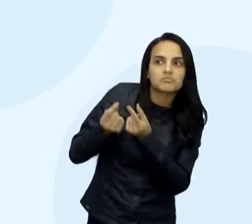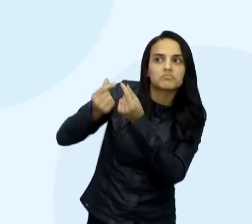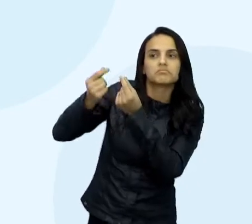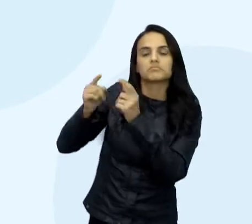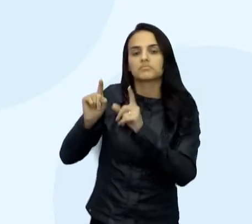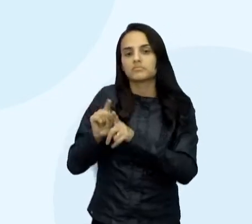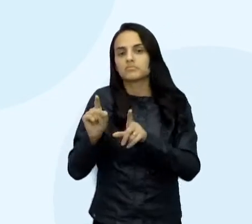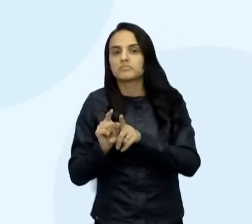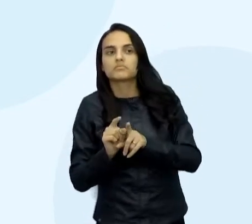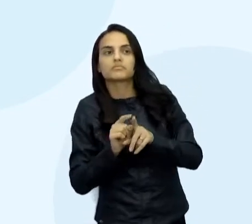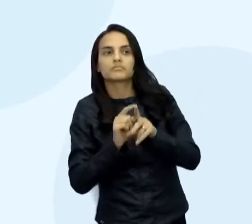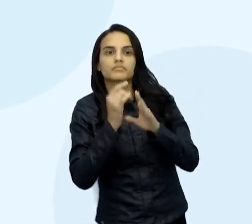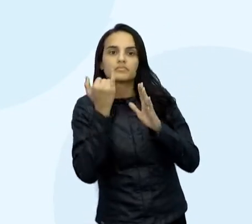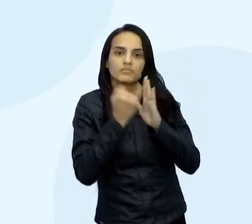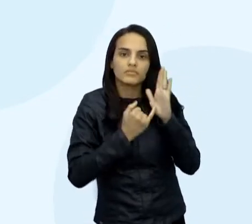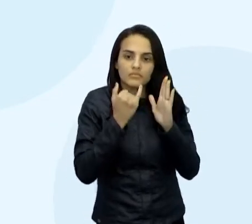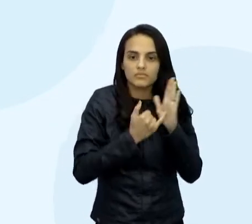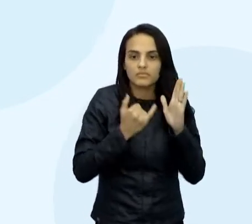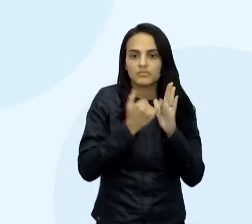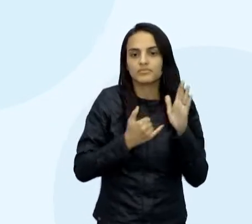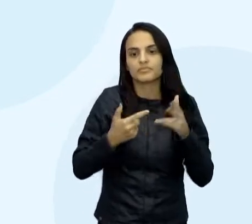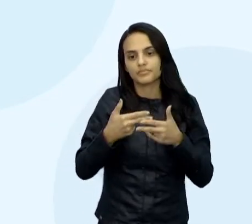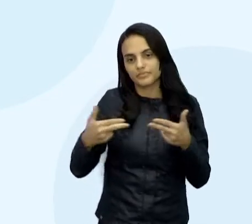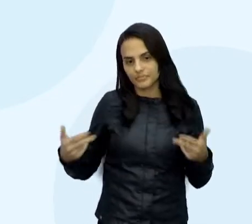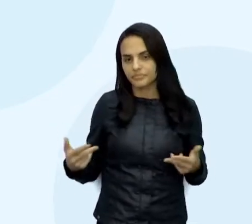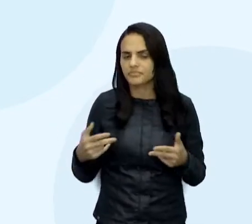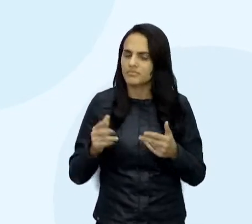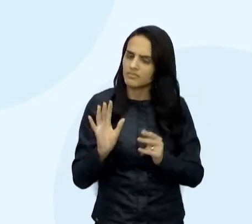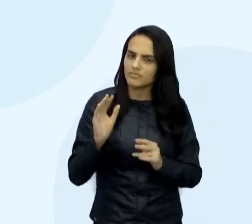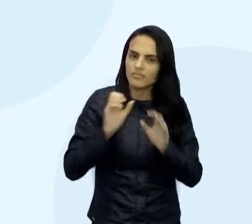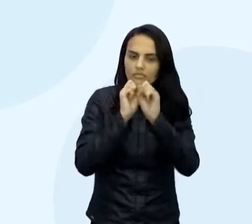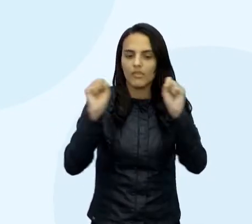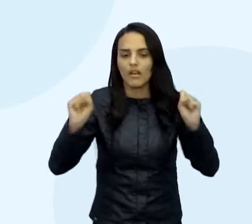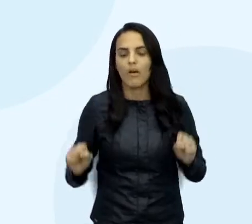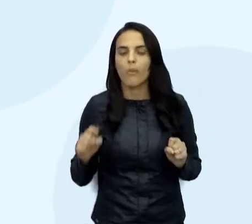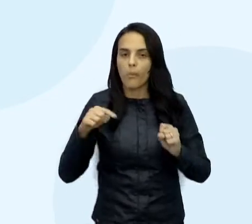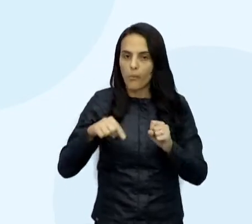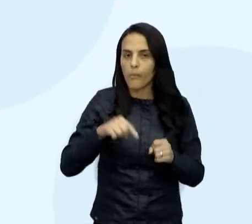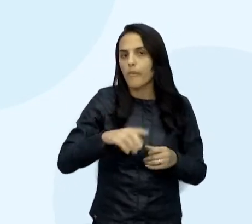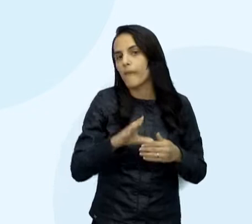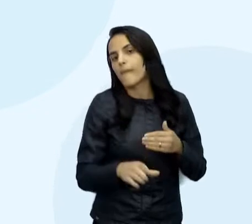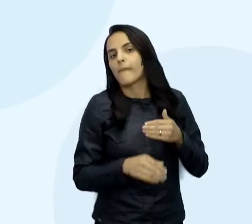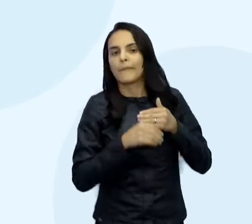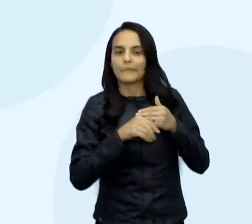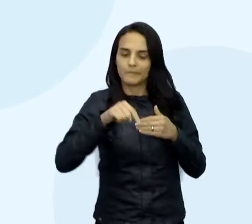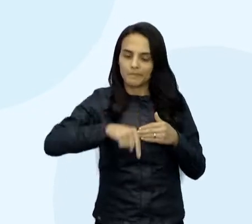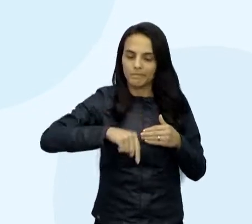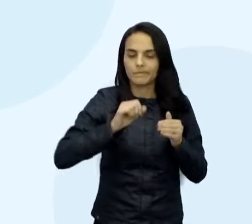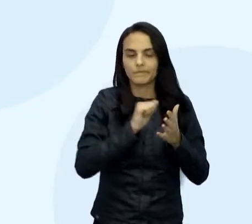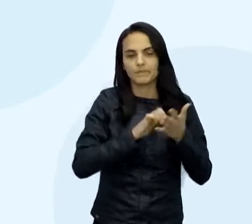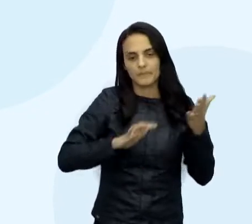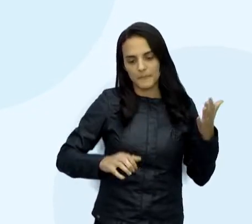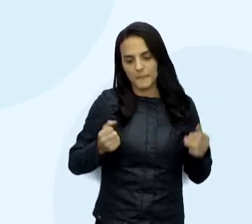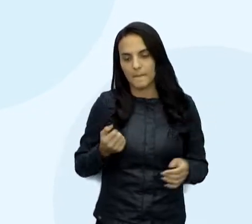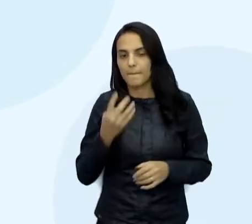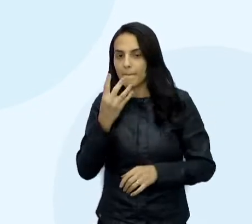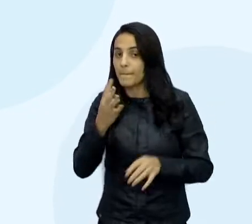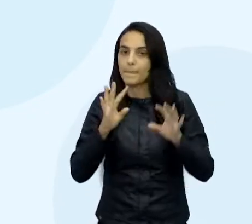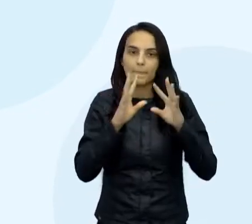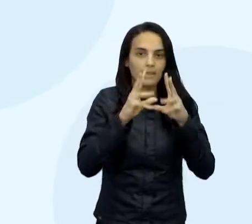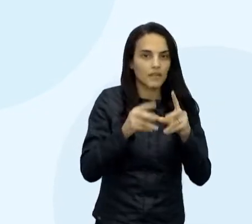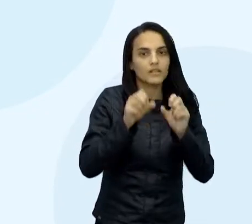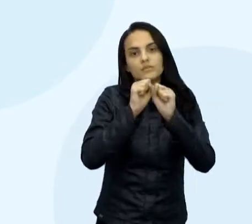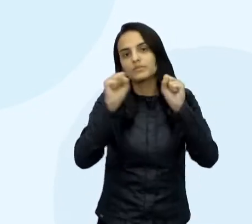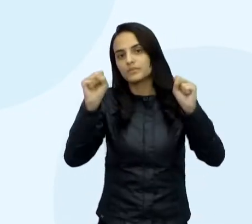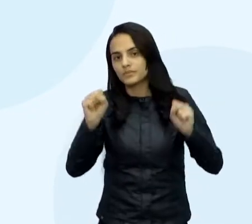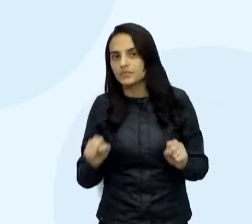falamos sobre juros, né? E para a sistematização deste componente, então esta atividade 4 é toda de